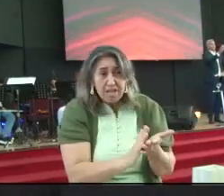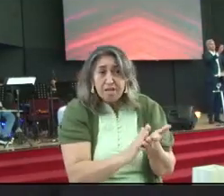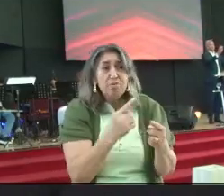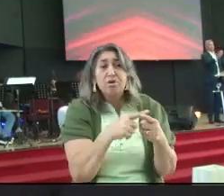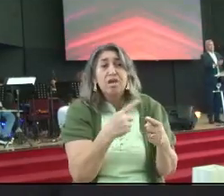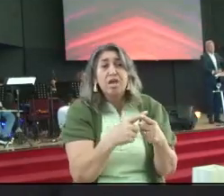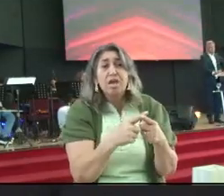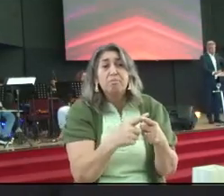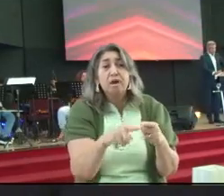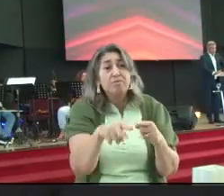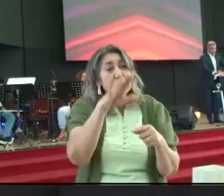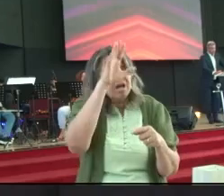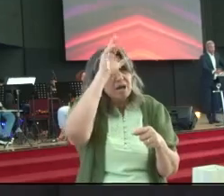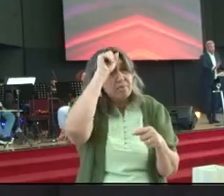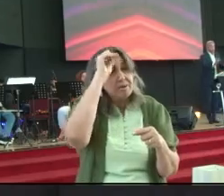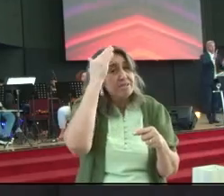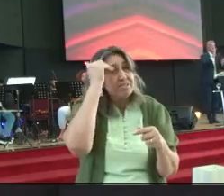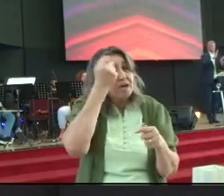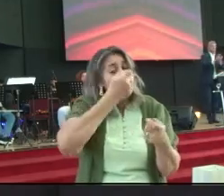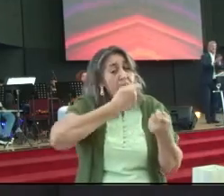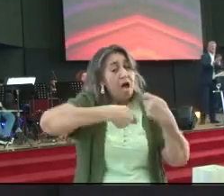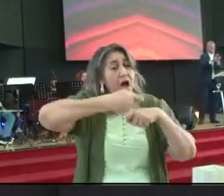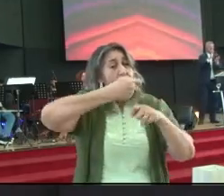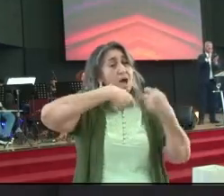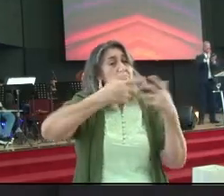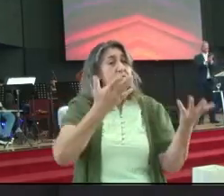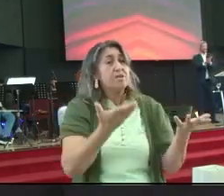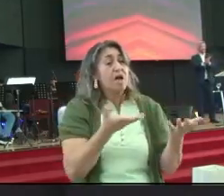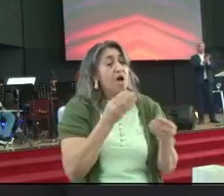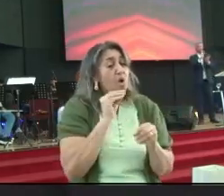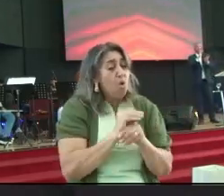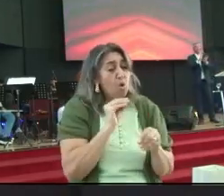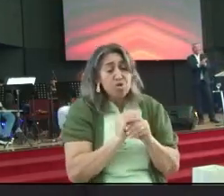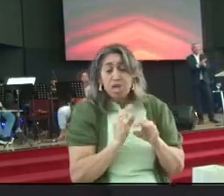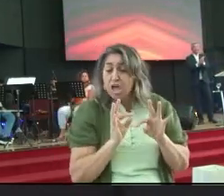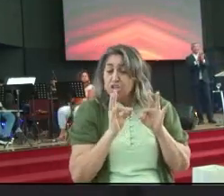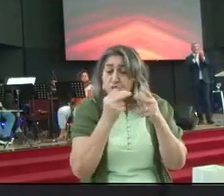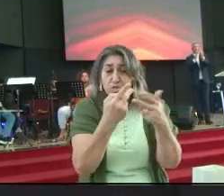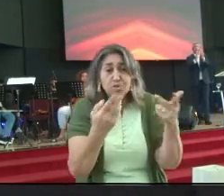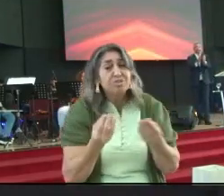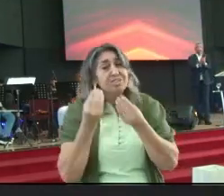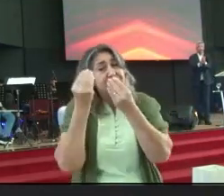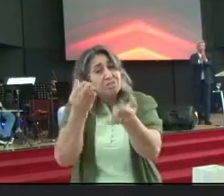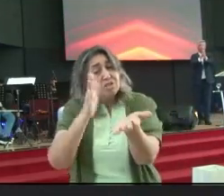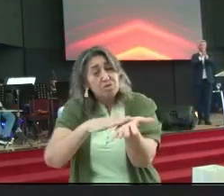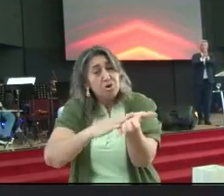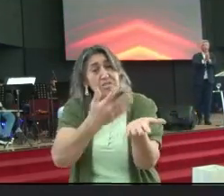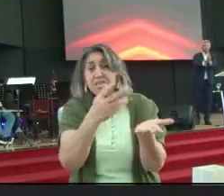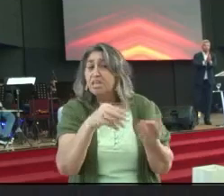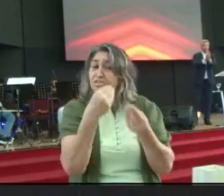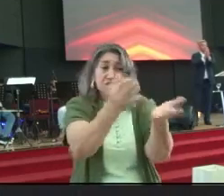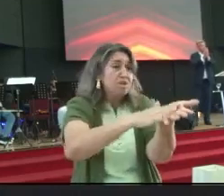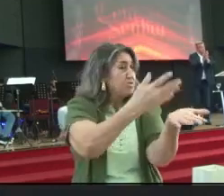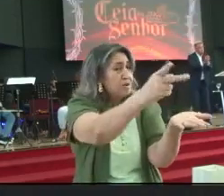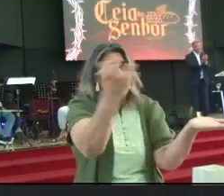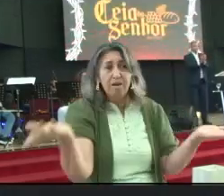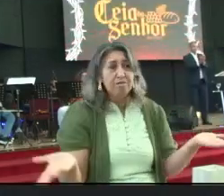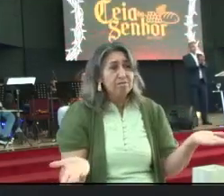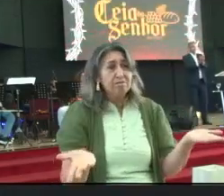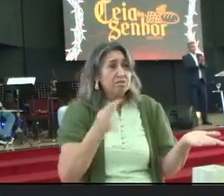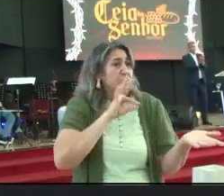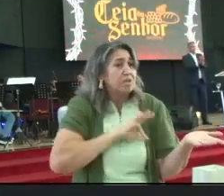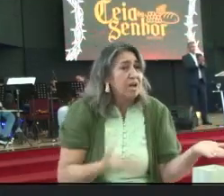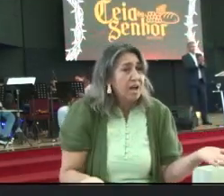O que é boa mordomia, pastor? Cuidar de tudo que Deus colocou nas